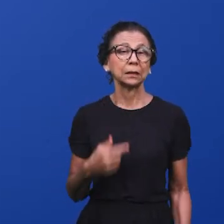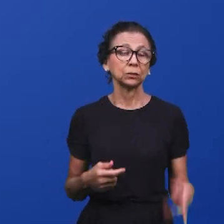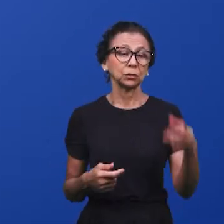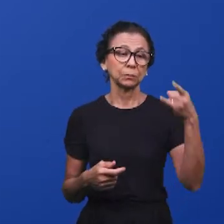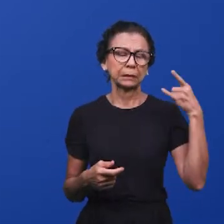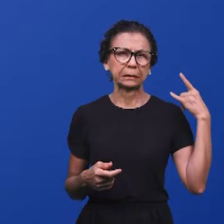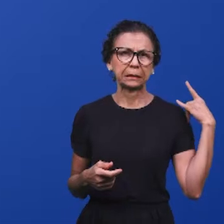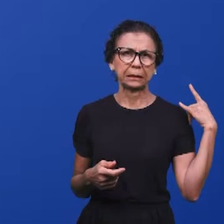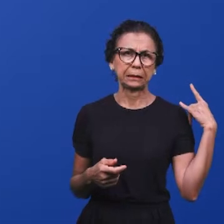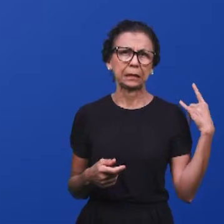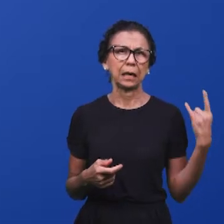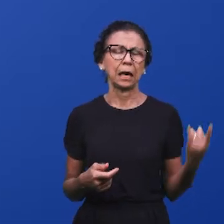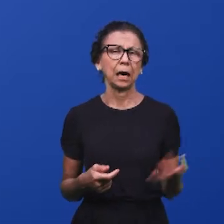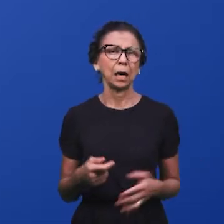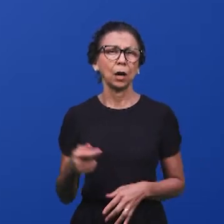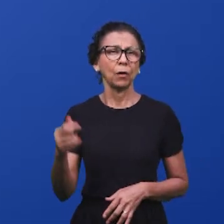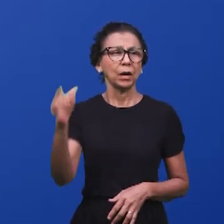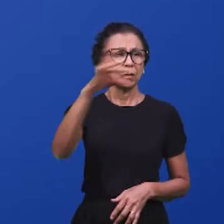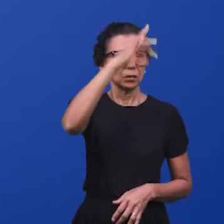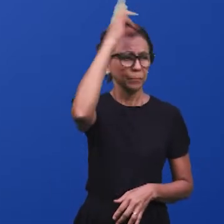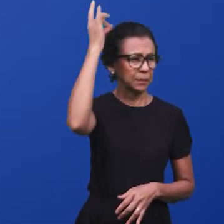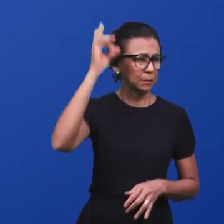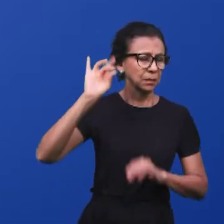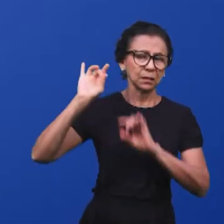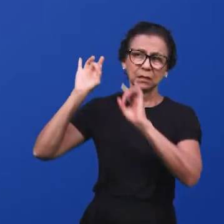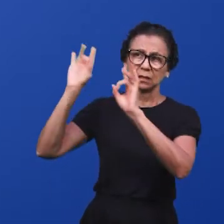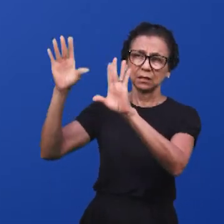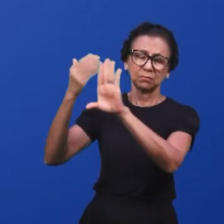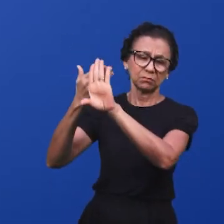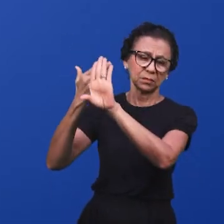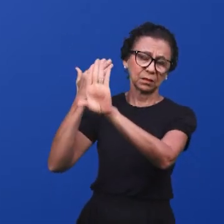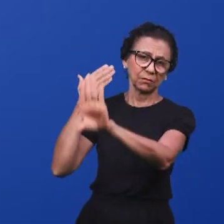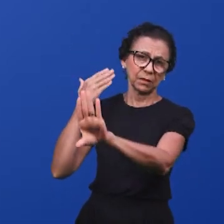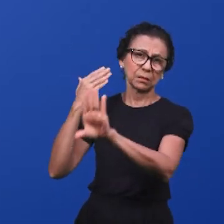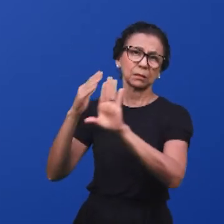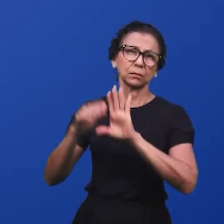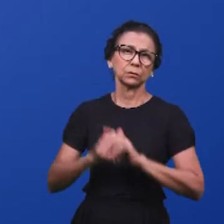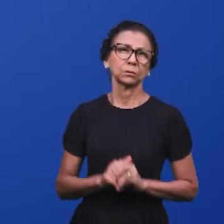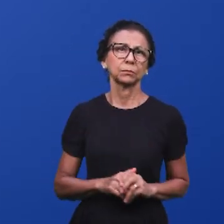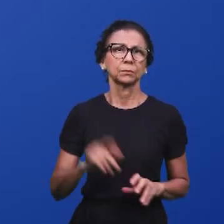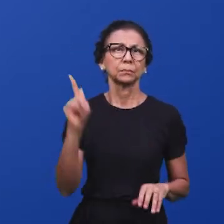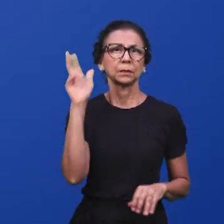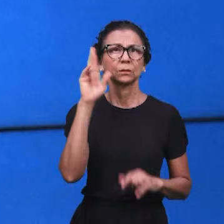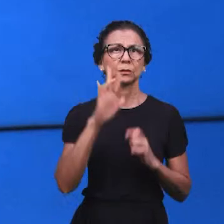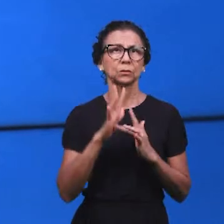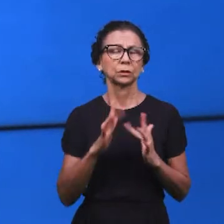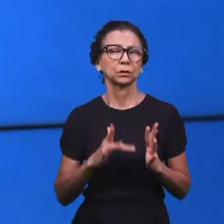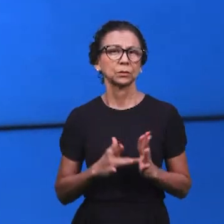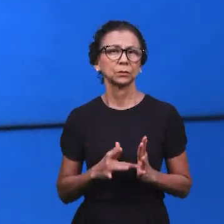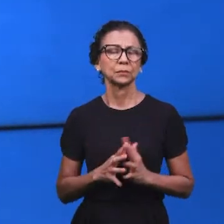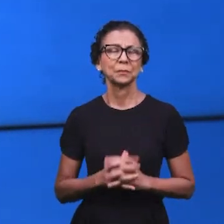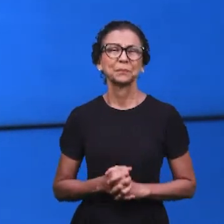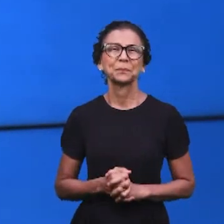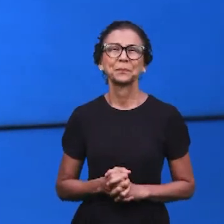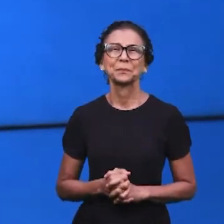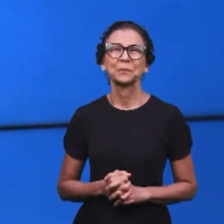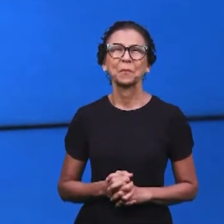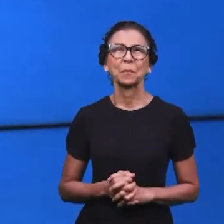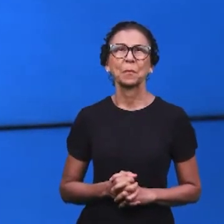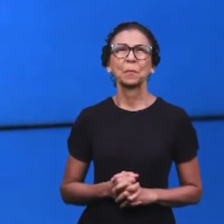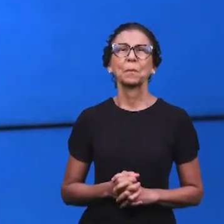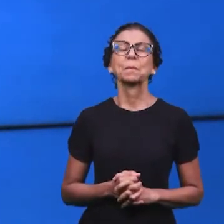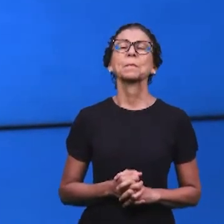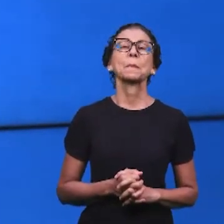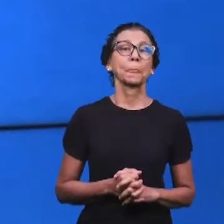ouvindo a voz do Espírito Santo, estão se afastando. A todos a paz do Senhor Jesus. Muito bem, Zadok.